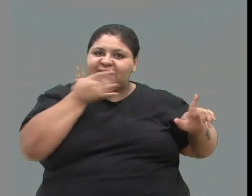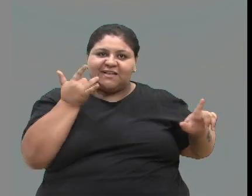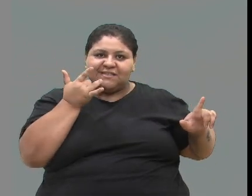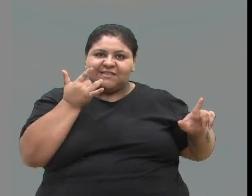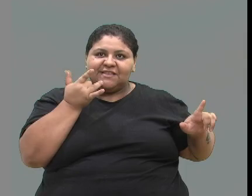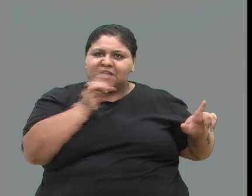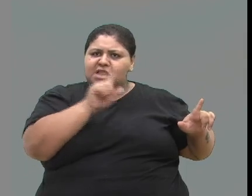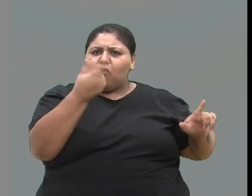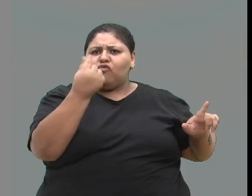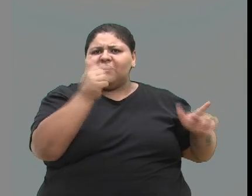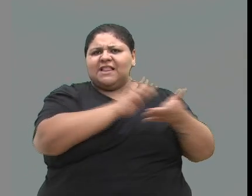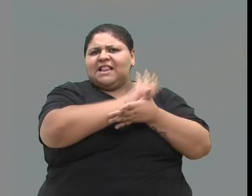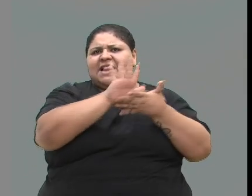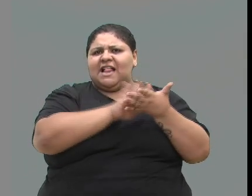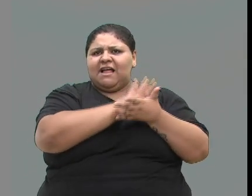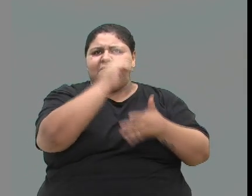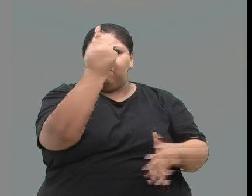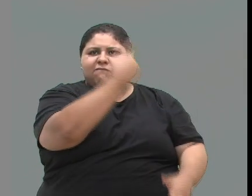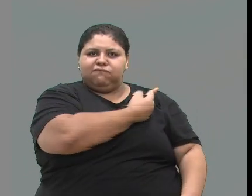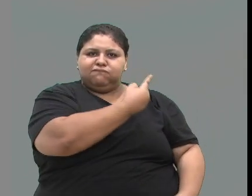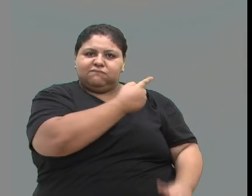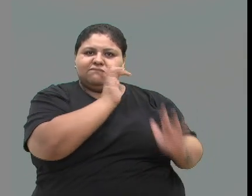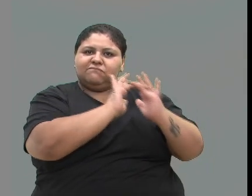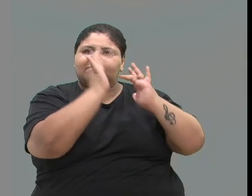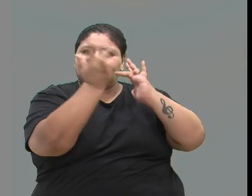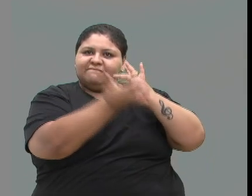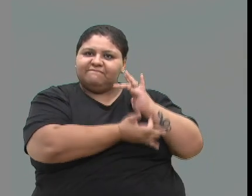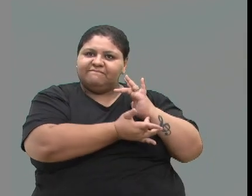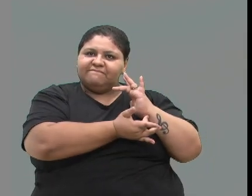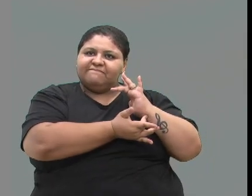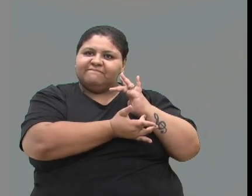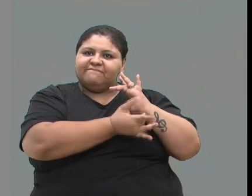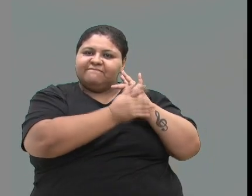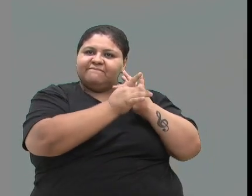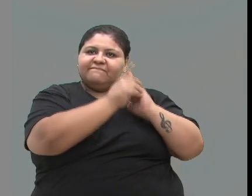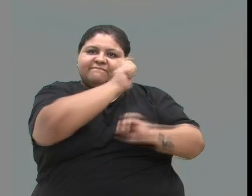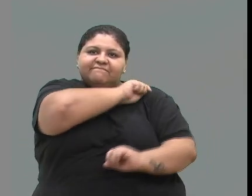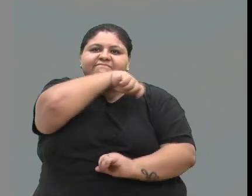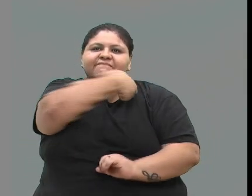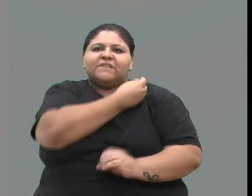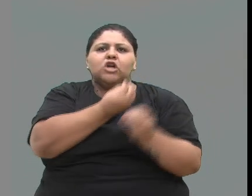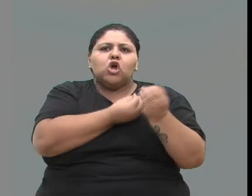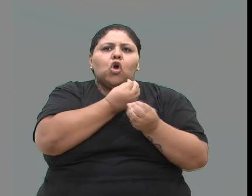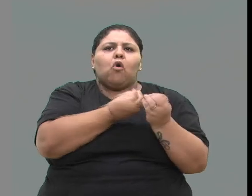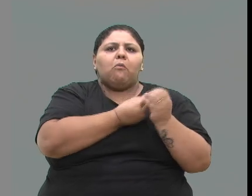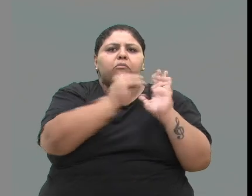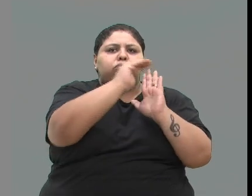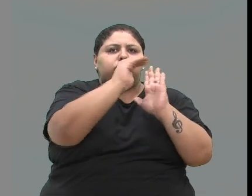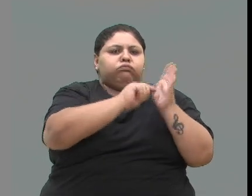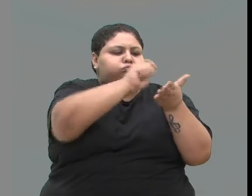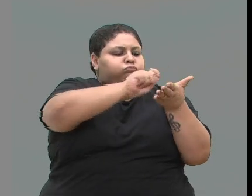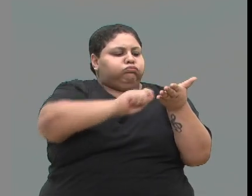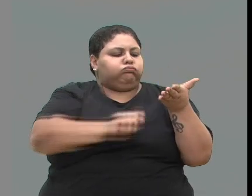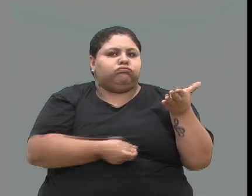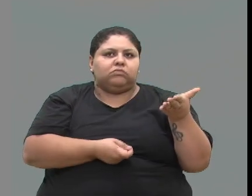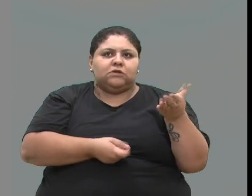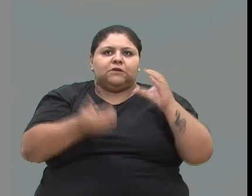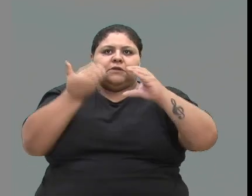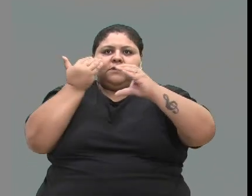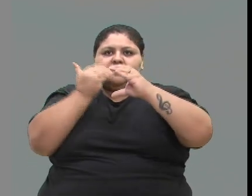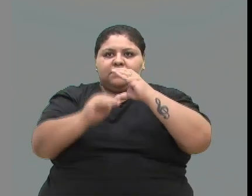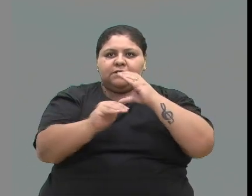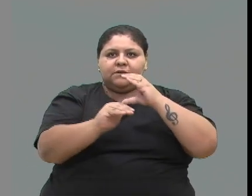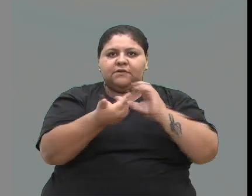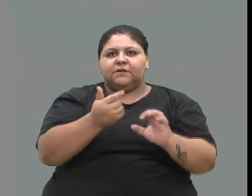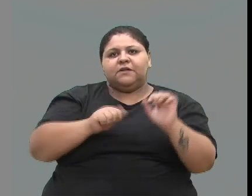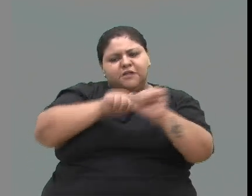não custa nada. Confere nas nossas redes e nas redes da Receita Federal como preencher a declaração. Destine